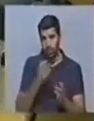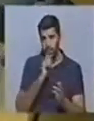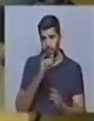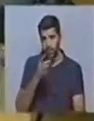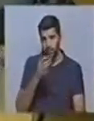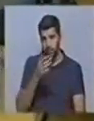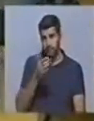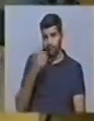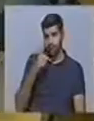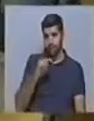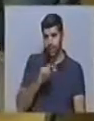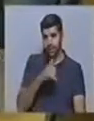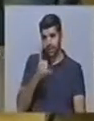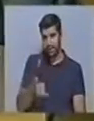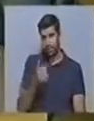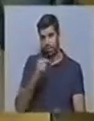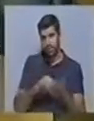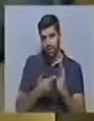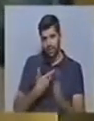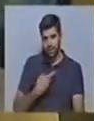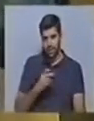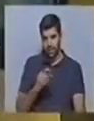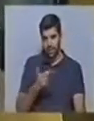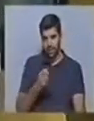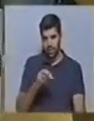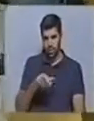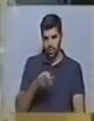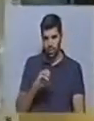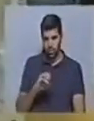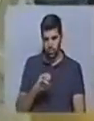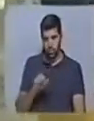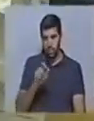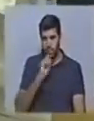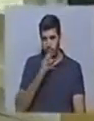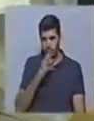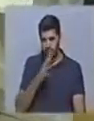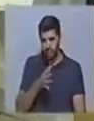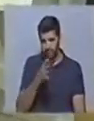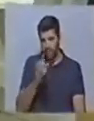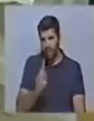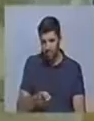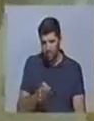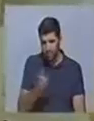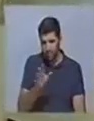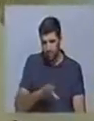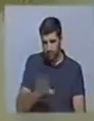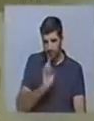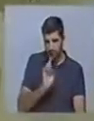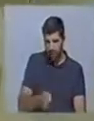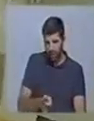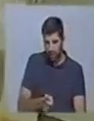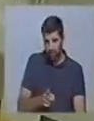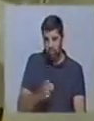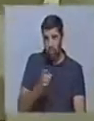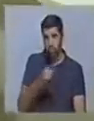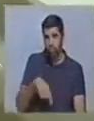mostrar para fazermos o teste do daltonismo, se tu consegues distinguir as cores. Podes-me dizer que figuras vês aqui? Um círculo,